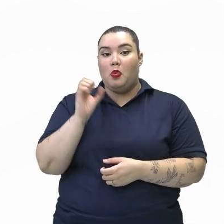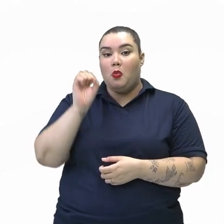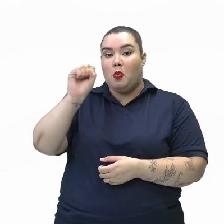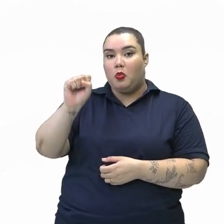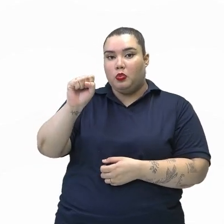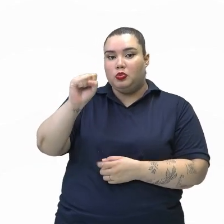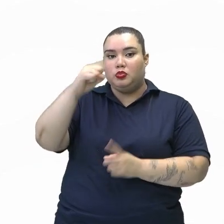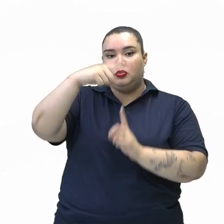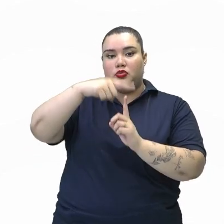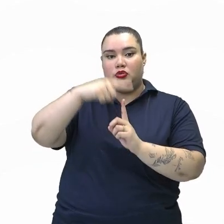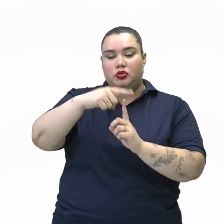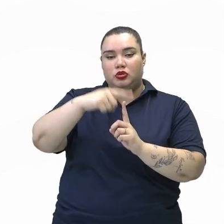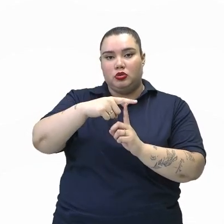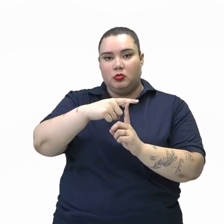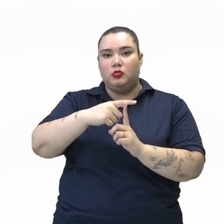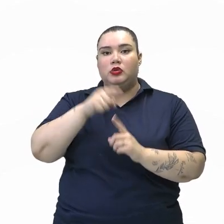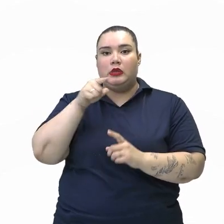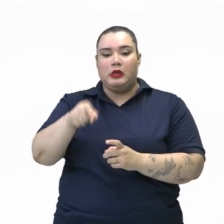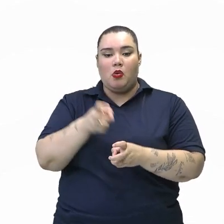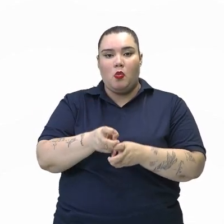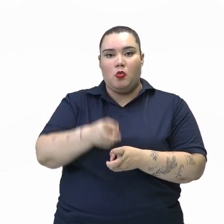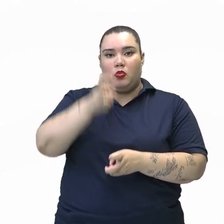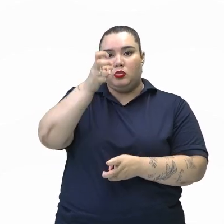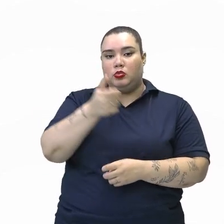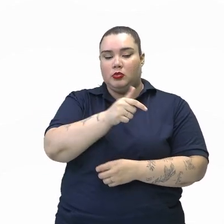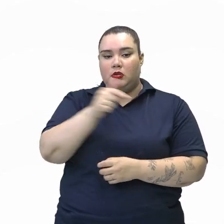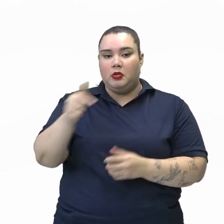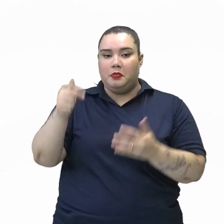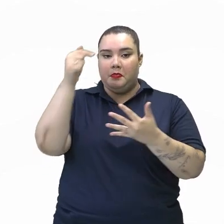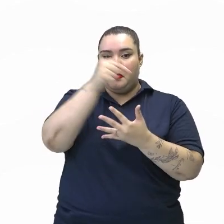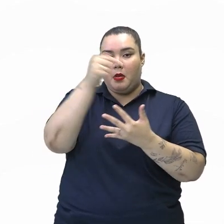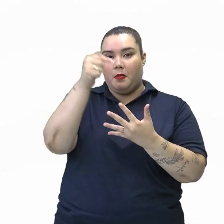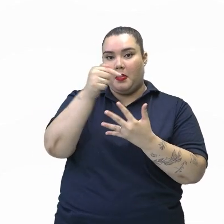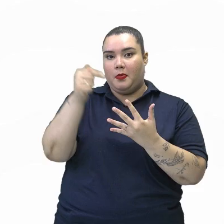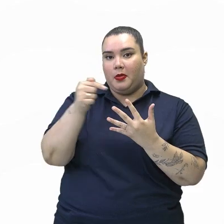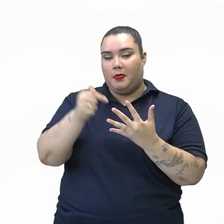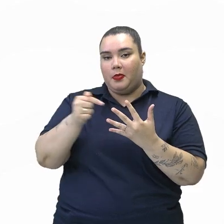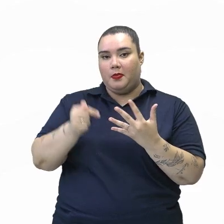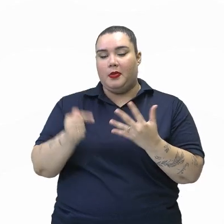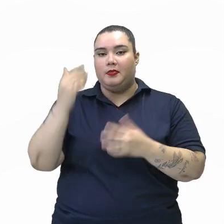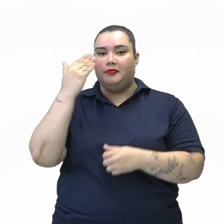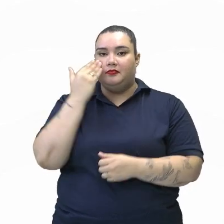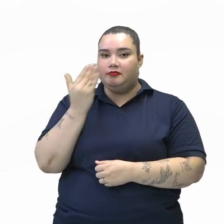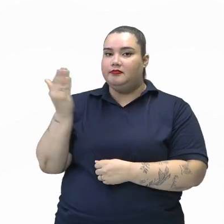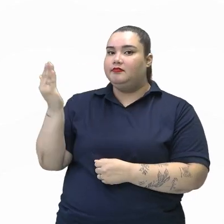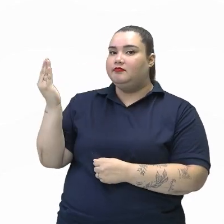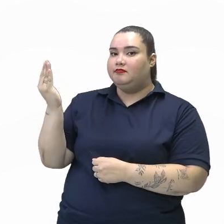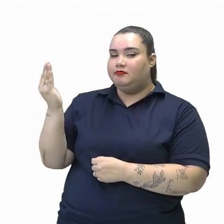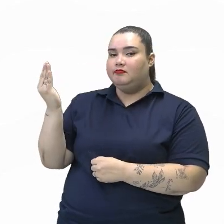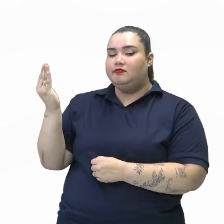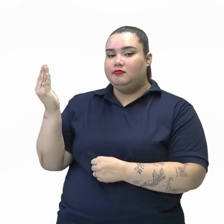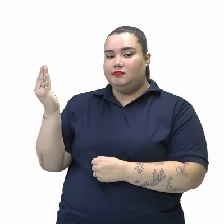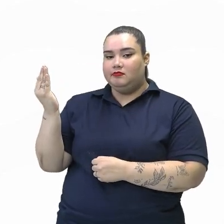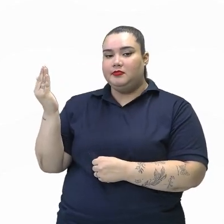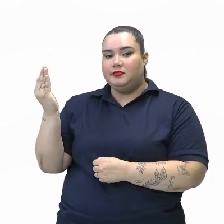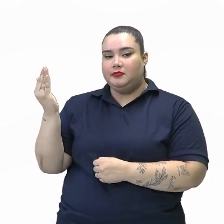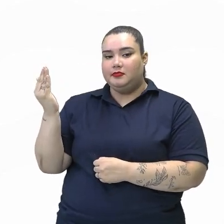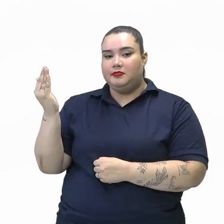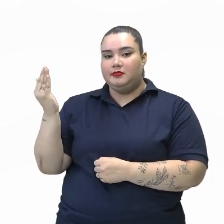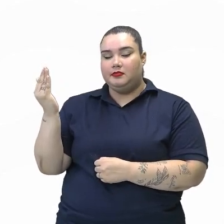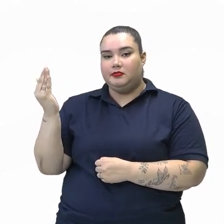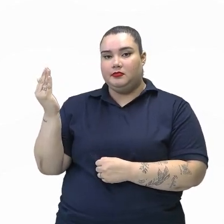filos de animais invertebrados, né? São eles os poríferos, né? Os quinidários,